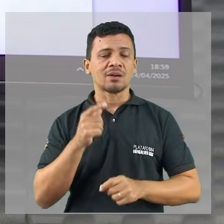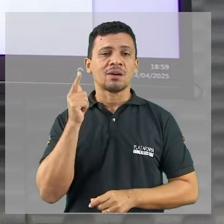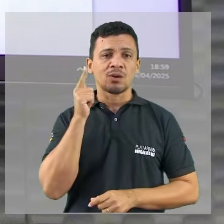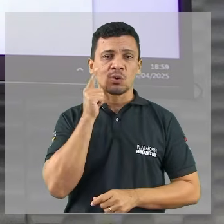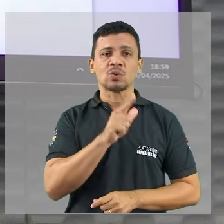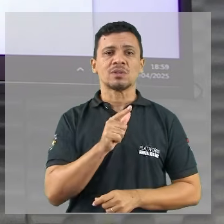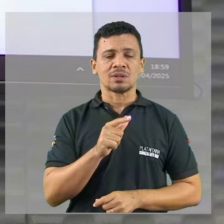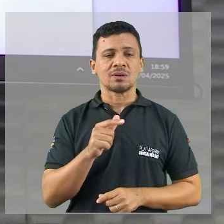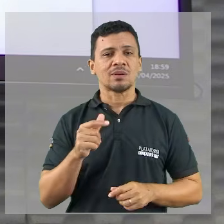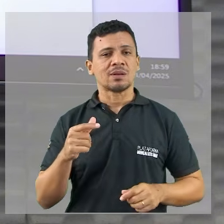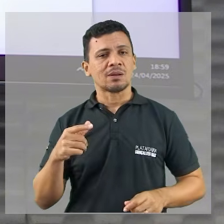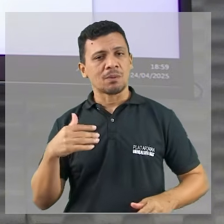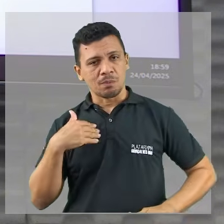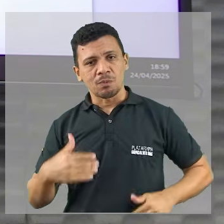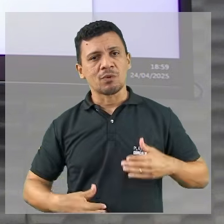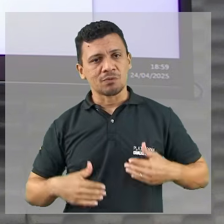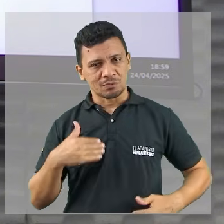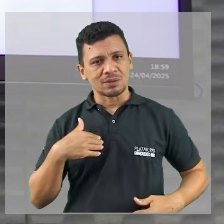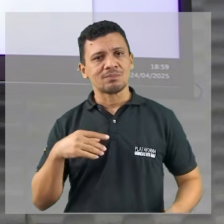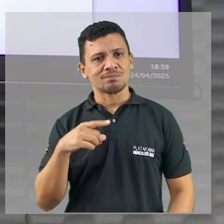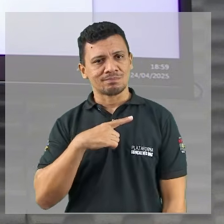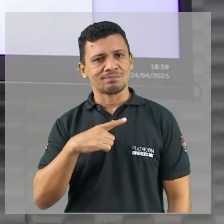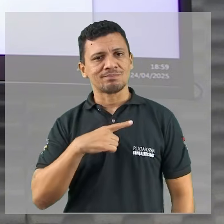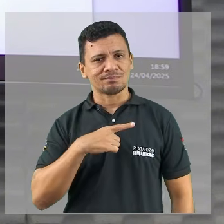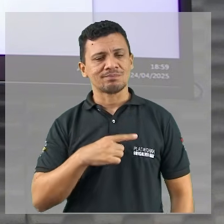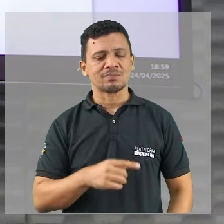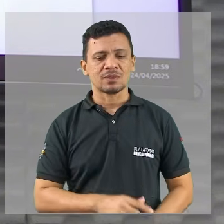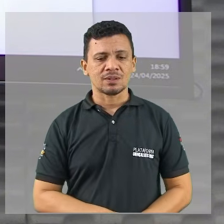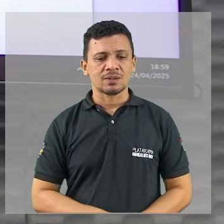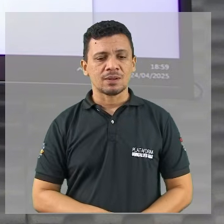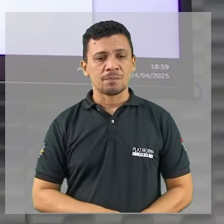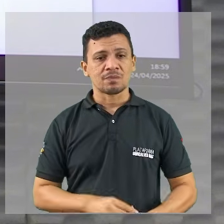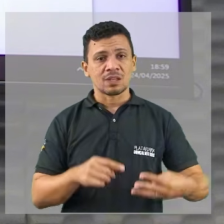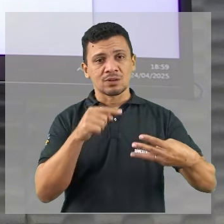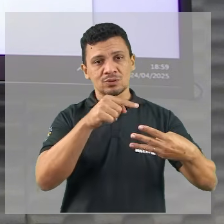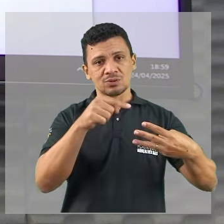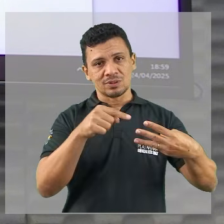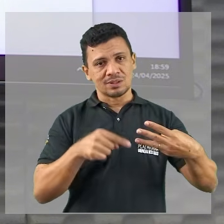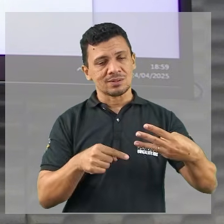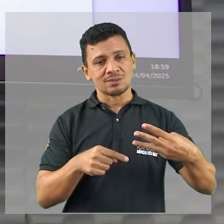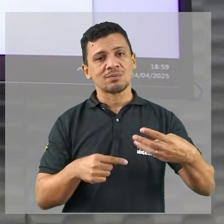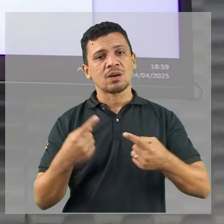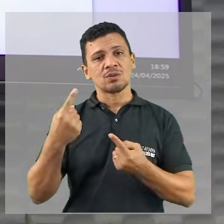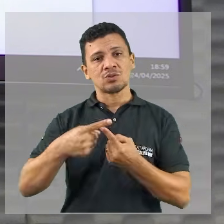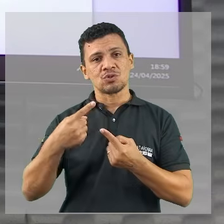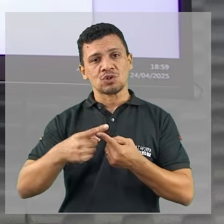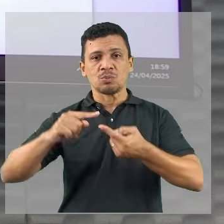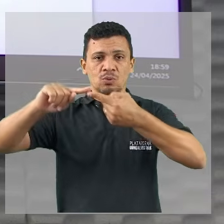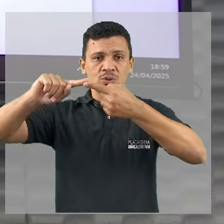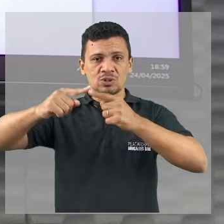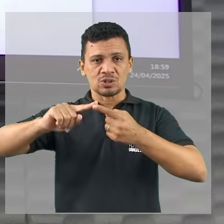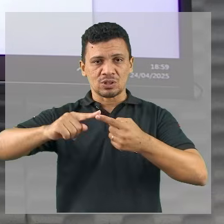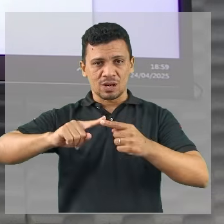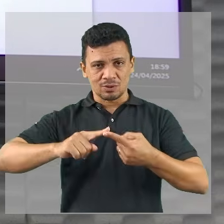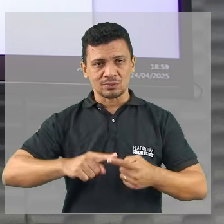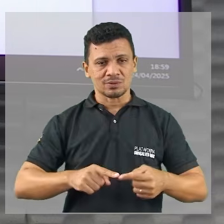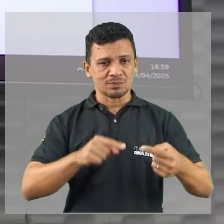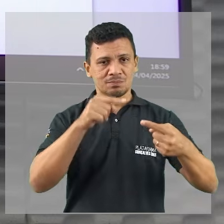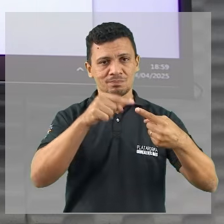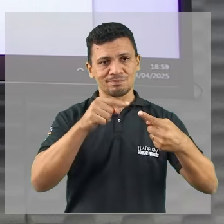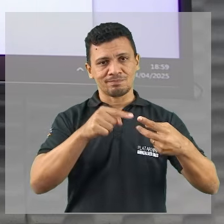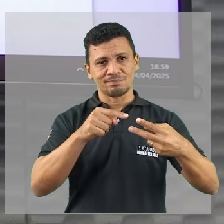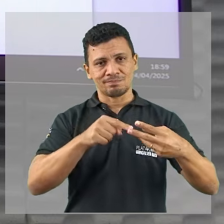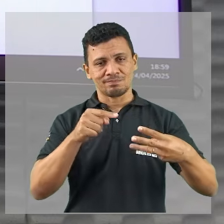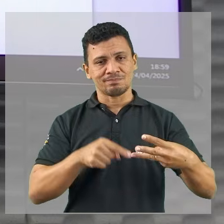estabilidade e essa mobilidade. Então, seriam basicamente esses 3 tipos de articulações: sinartrose, anfiartrose